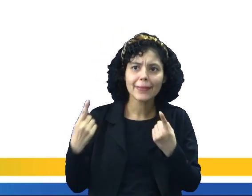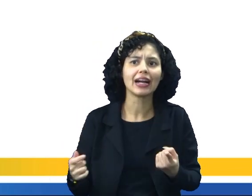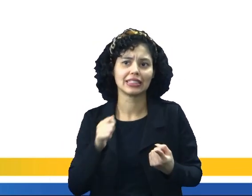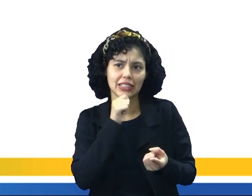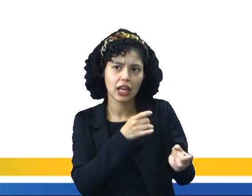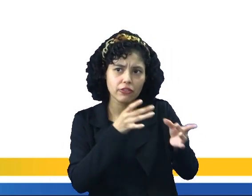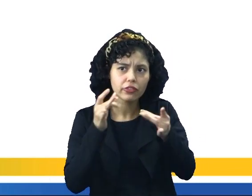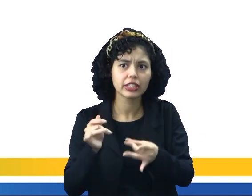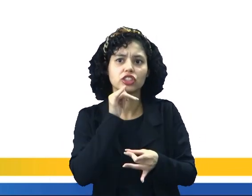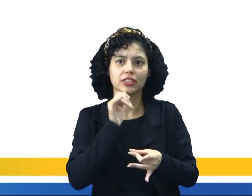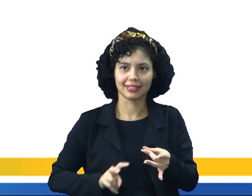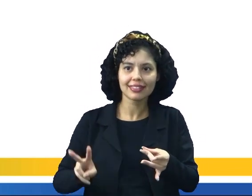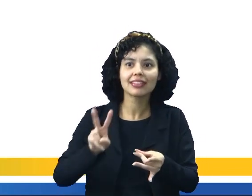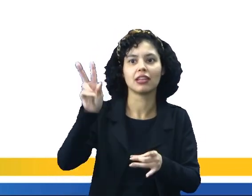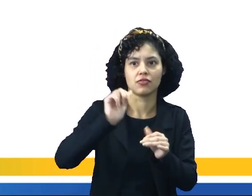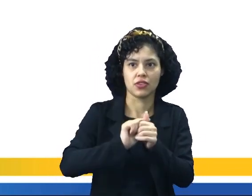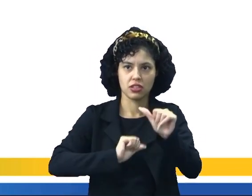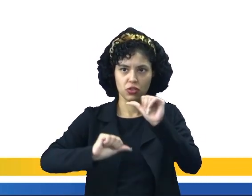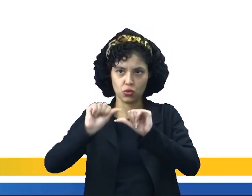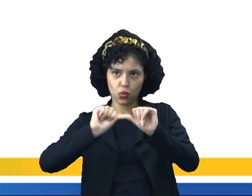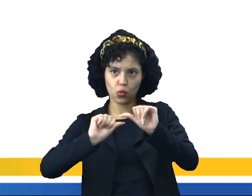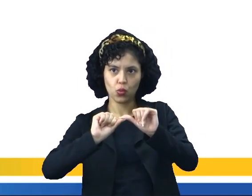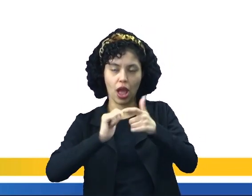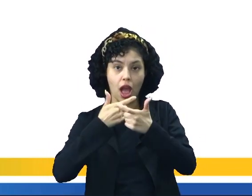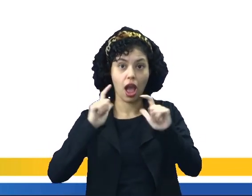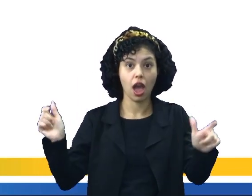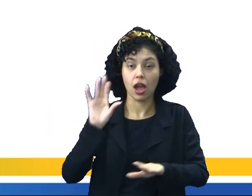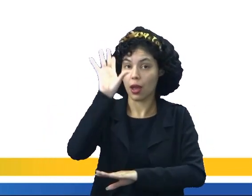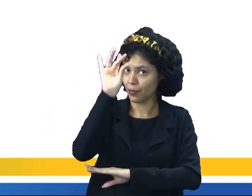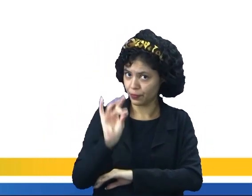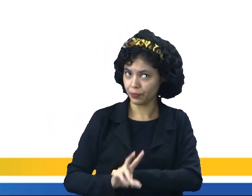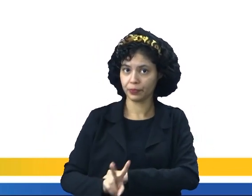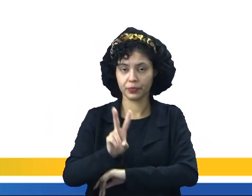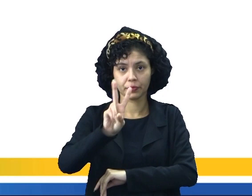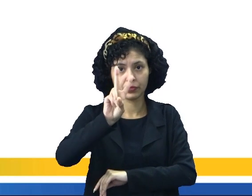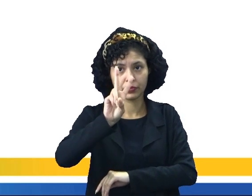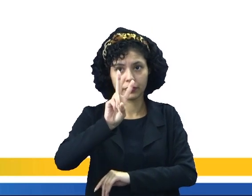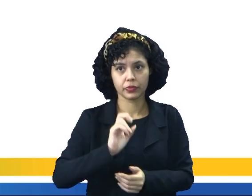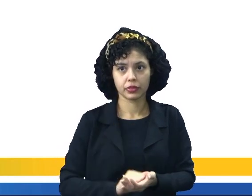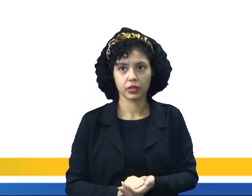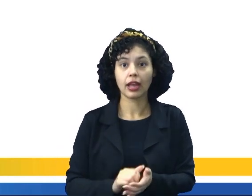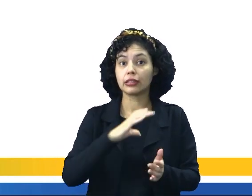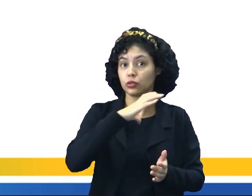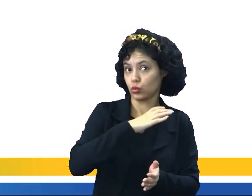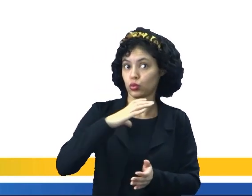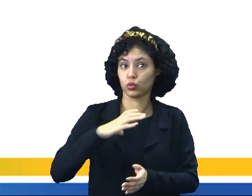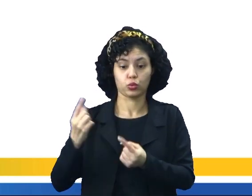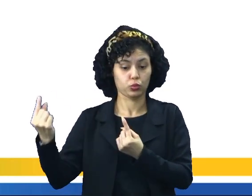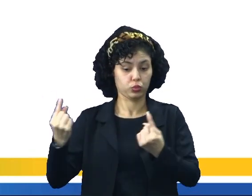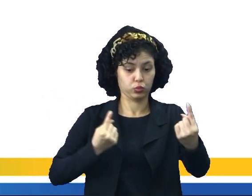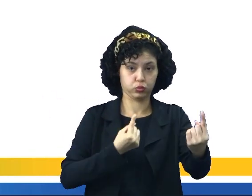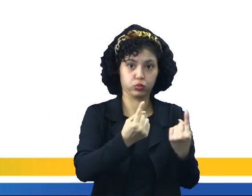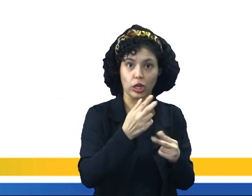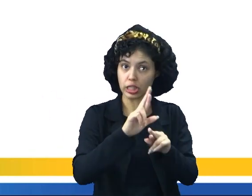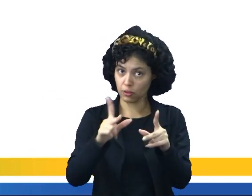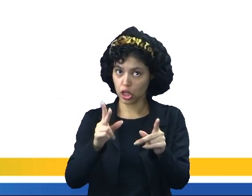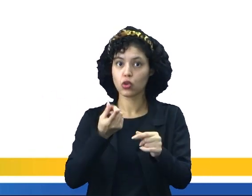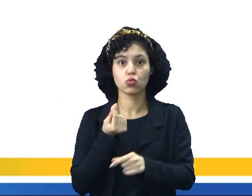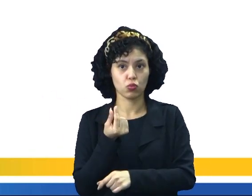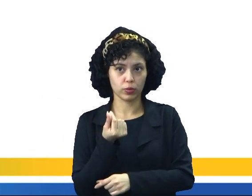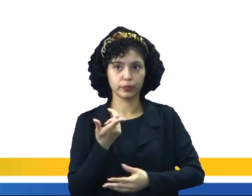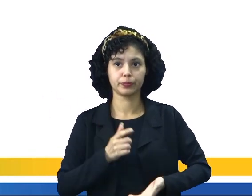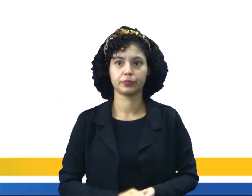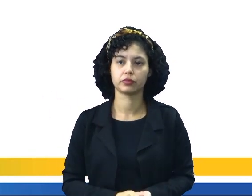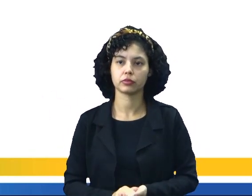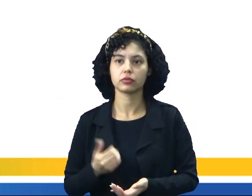a troca de mercadorias, o escambo, né? E os valores de cada produto variavam de cidade em cidade. Na agricultura, os maias